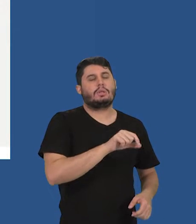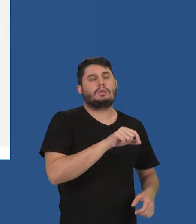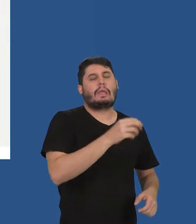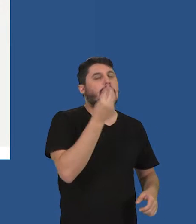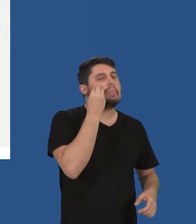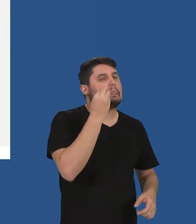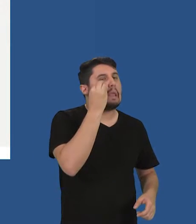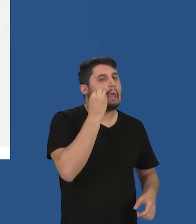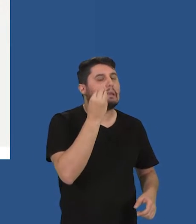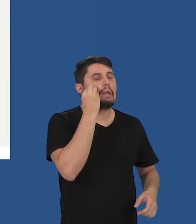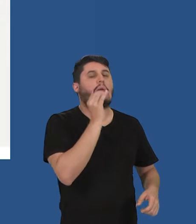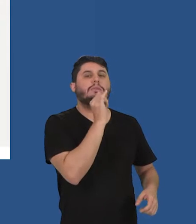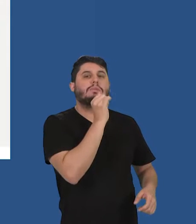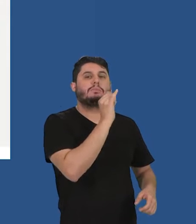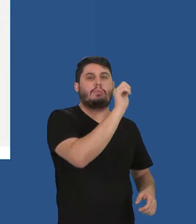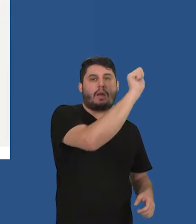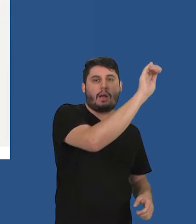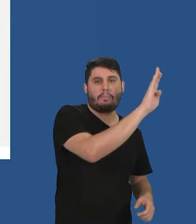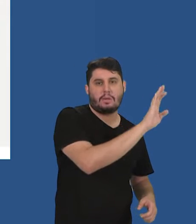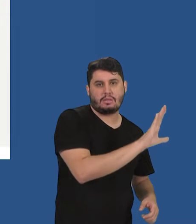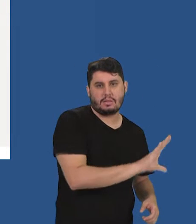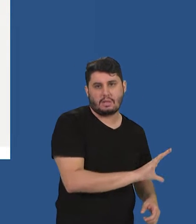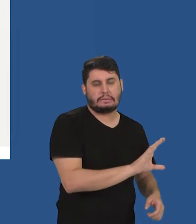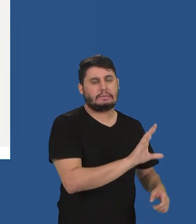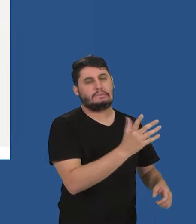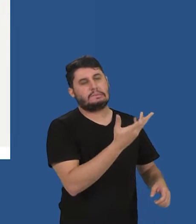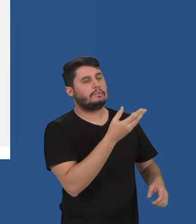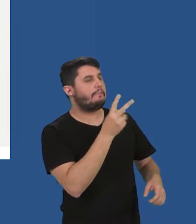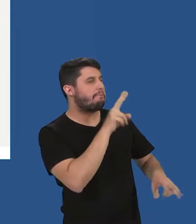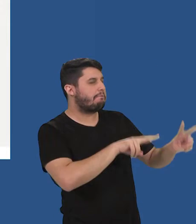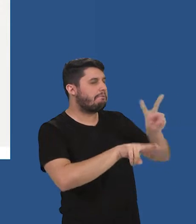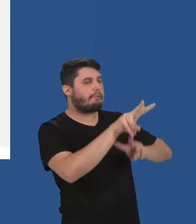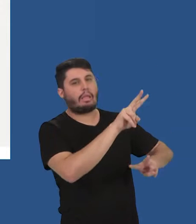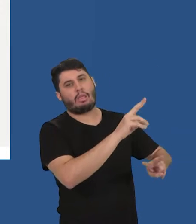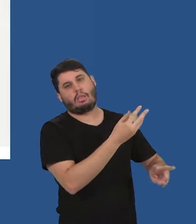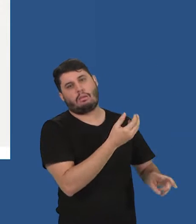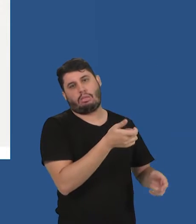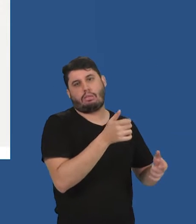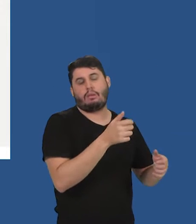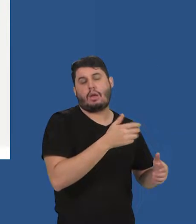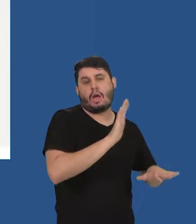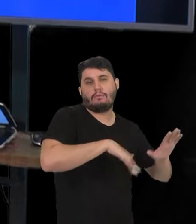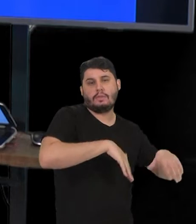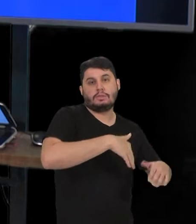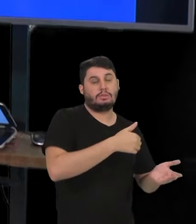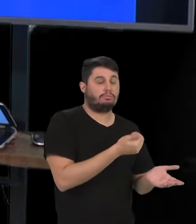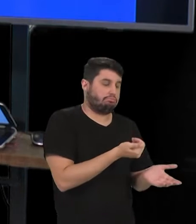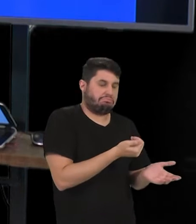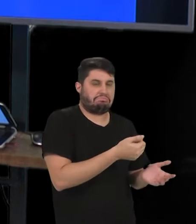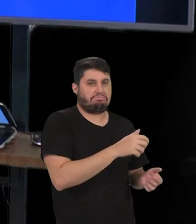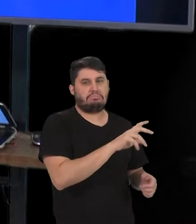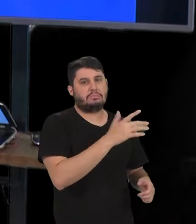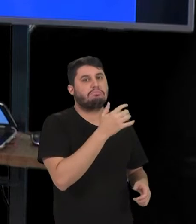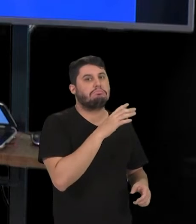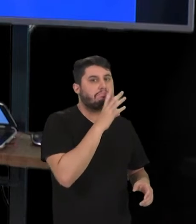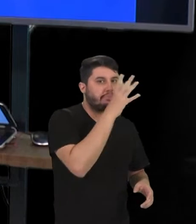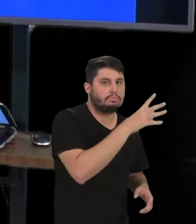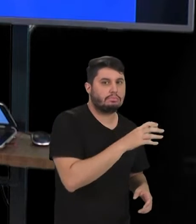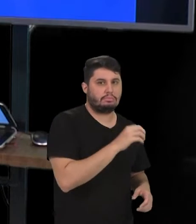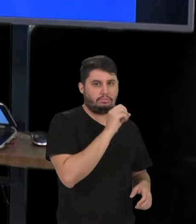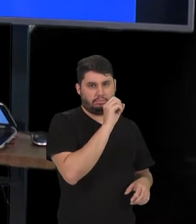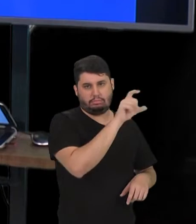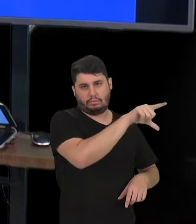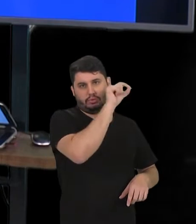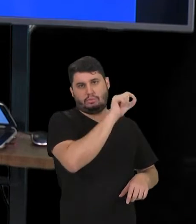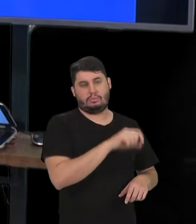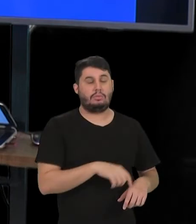inglesa. Estamos juntos e vamos nessa caminhada usar estratégias, né? Se você pegar o programa do Enem, você vai ver lá que tem muita coisa para ser estudado,